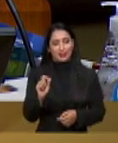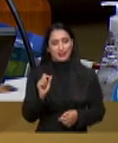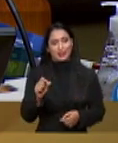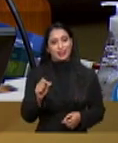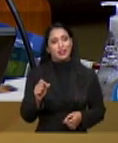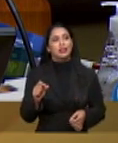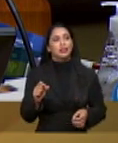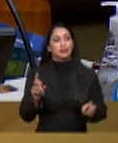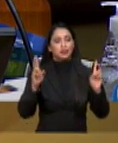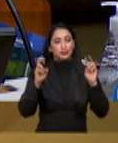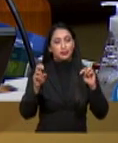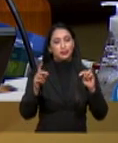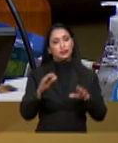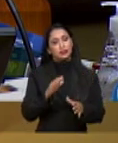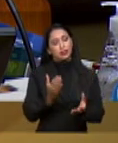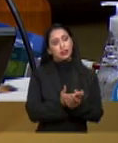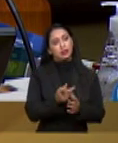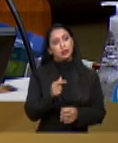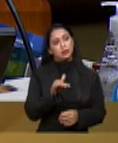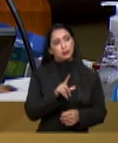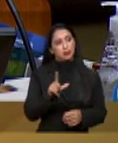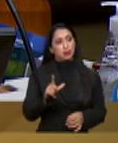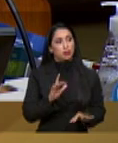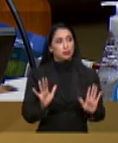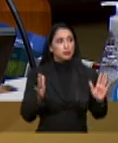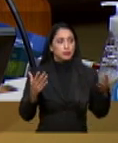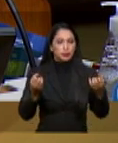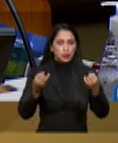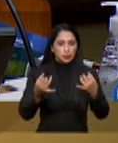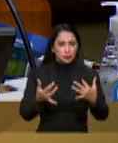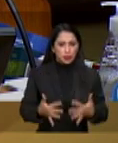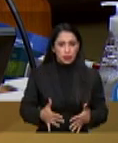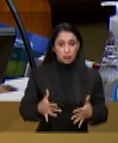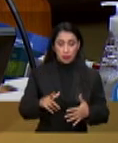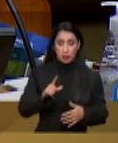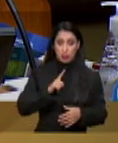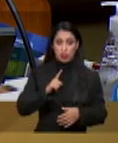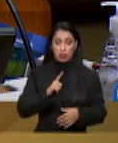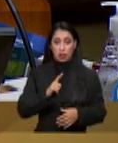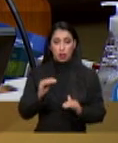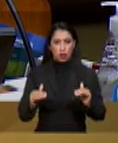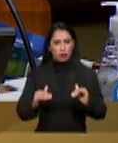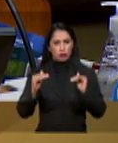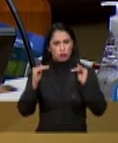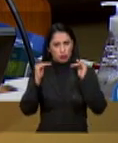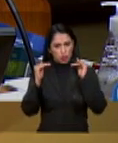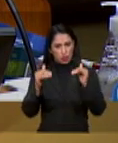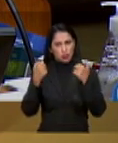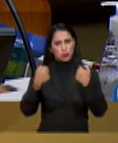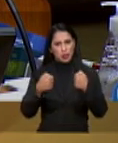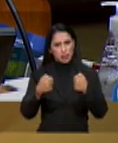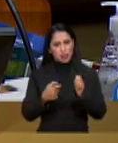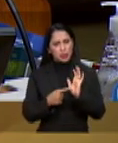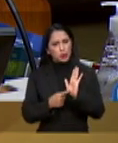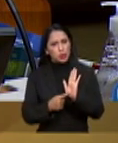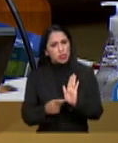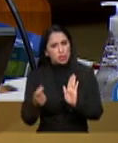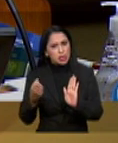ação penal. Posto de forma mais simples, deve a autoridade ministerial explicitar se, ao seu ver,